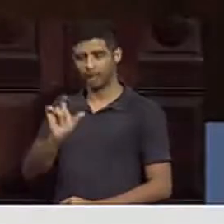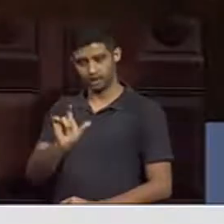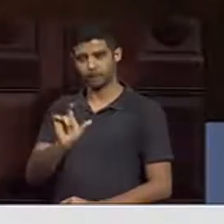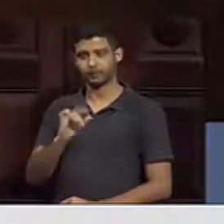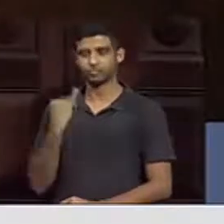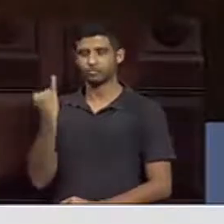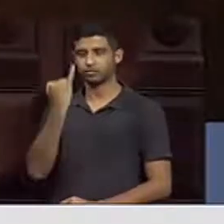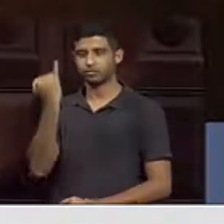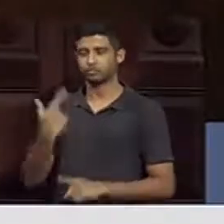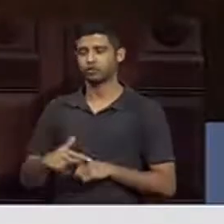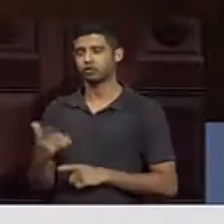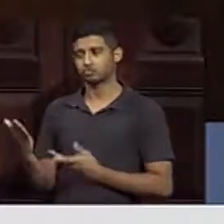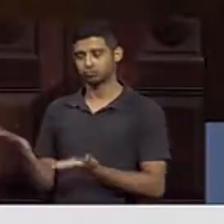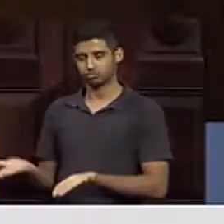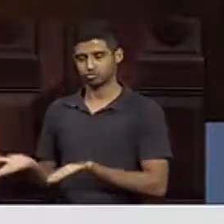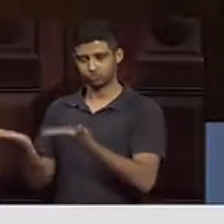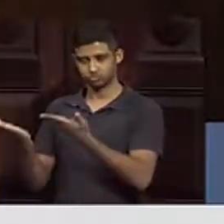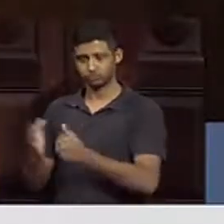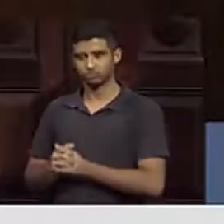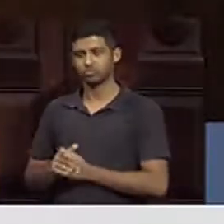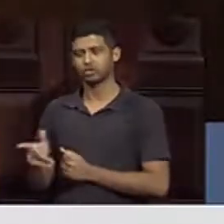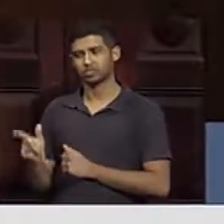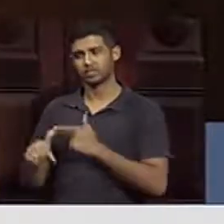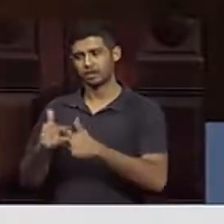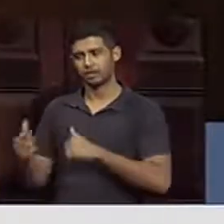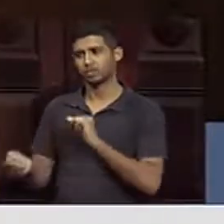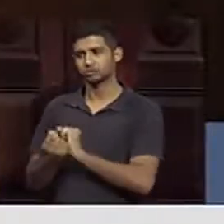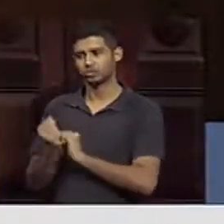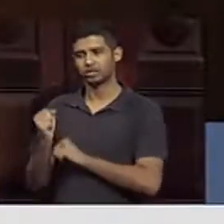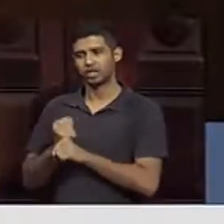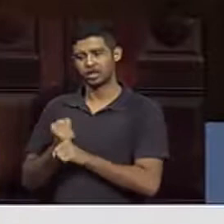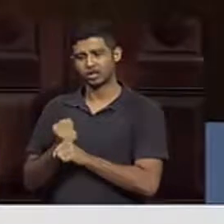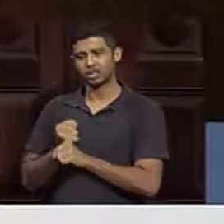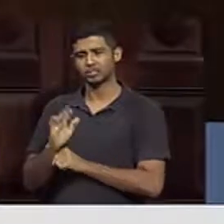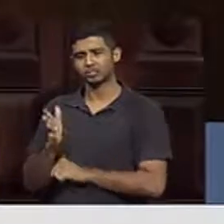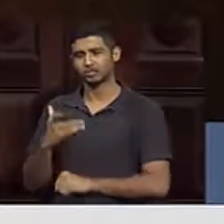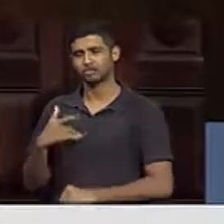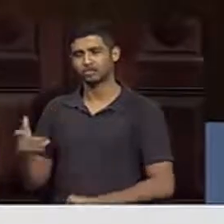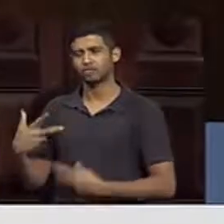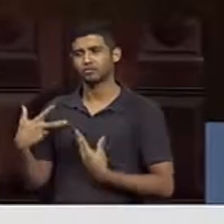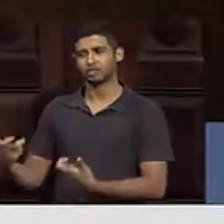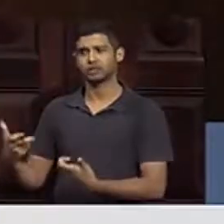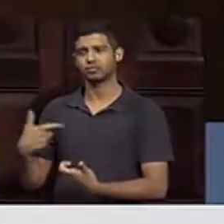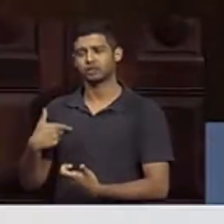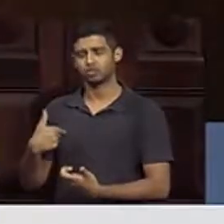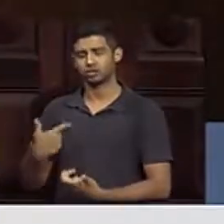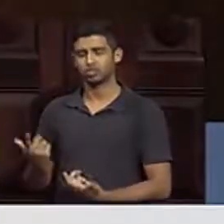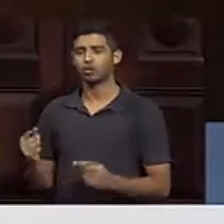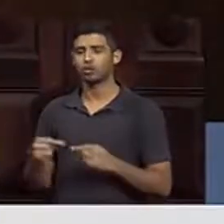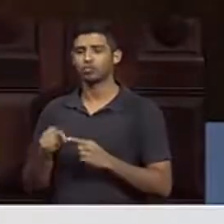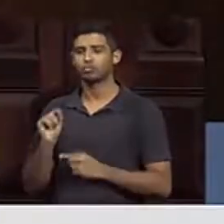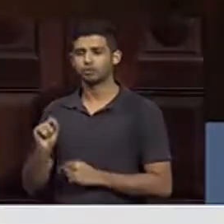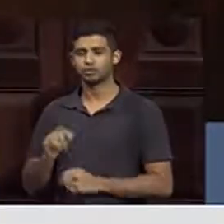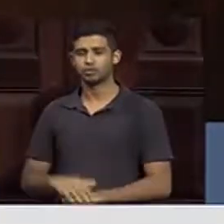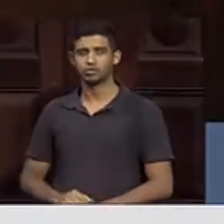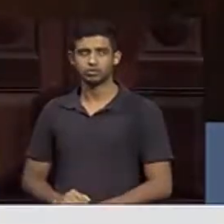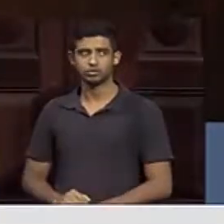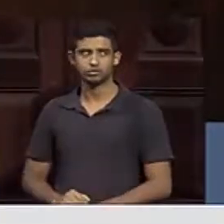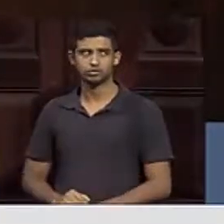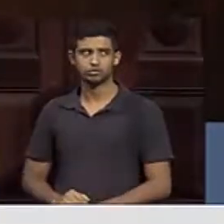Vossa Excelência está convivendo comigo aqui há alguns anos, já deve ter percebido que eu sou um daqueles adversários políticos que não